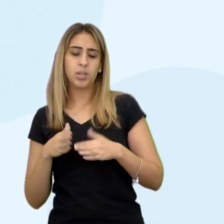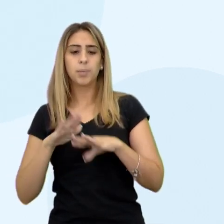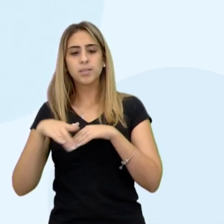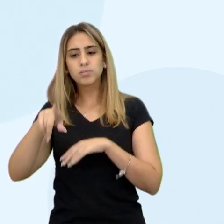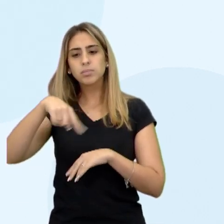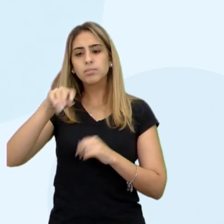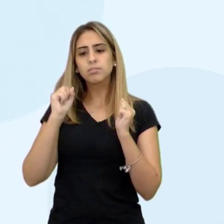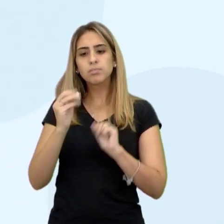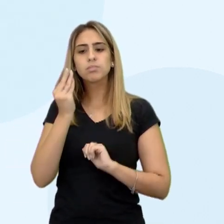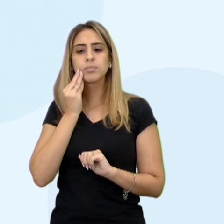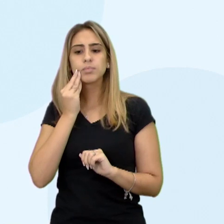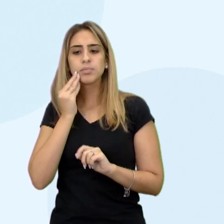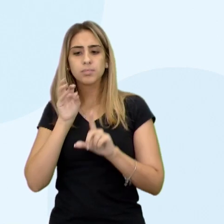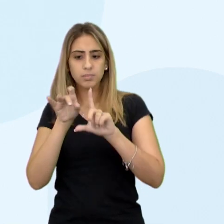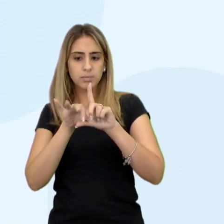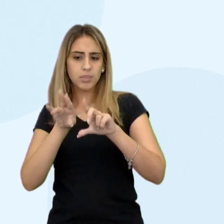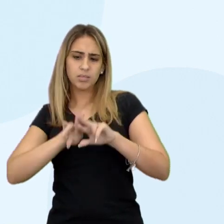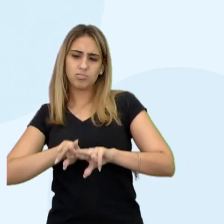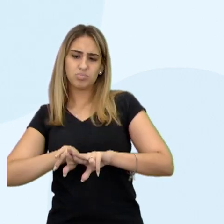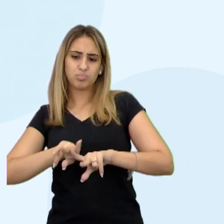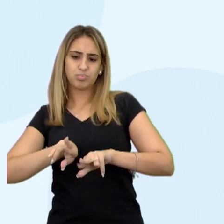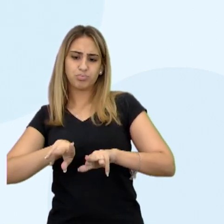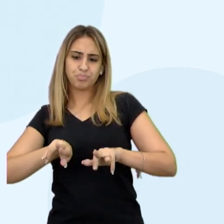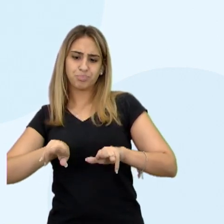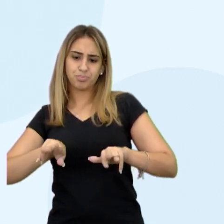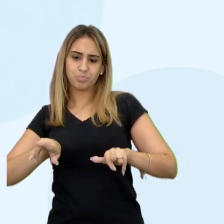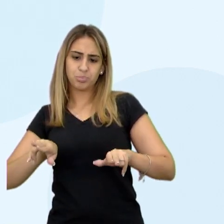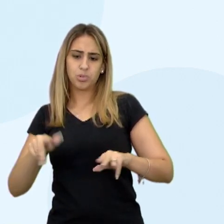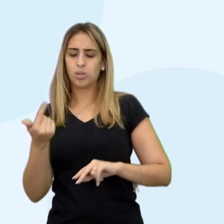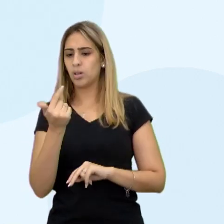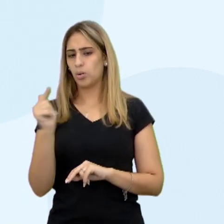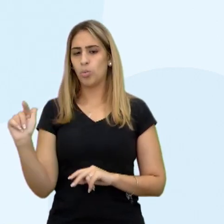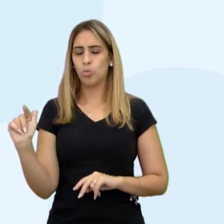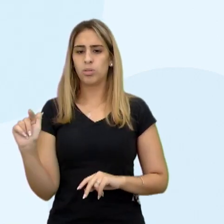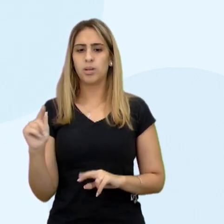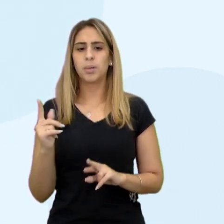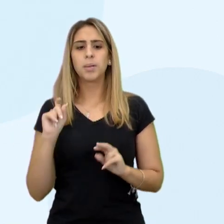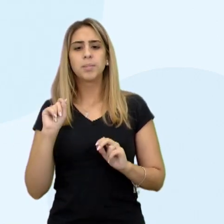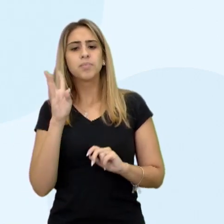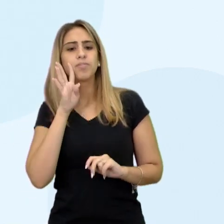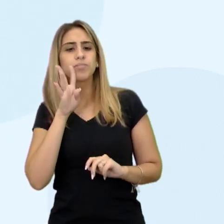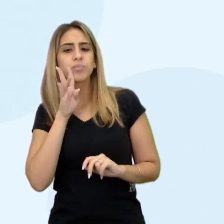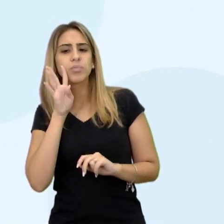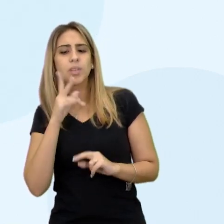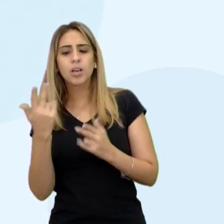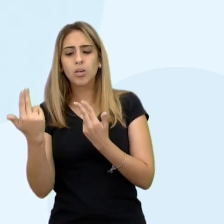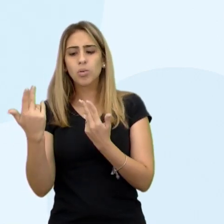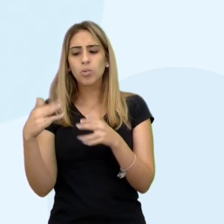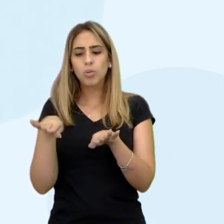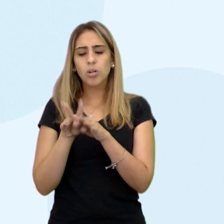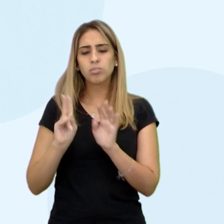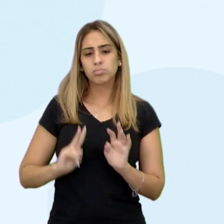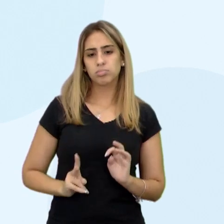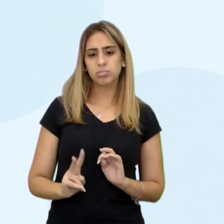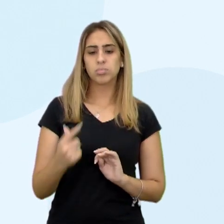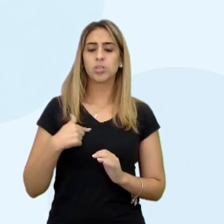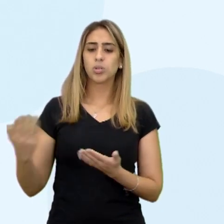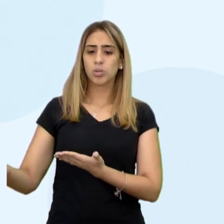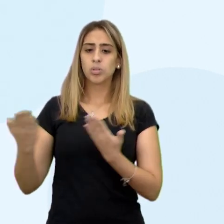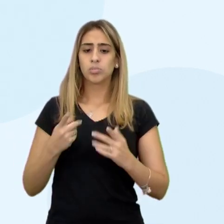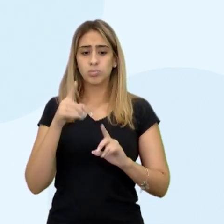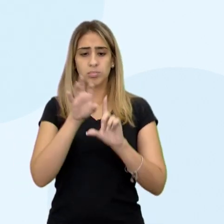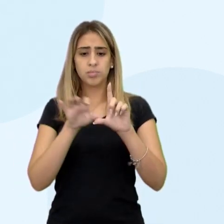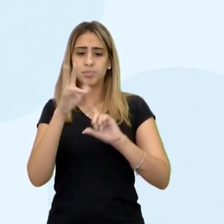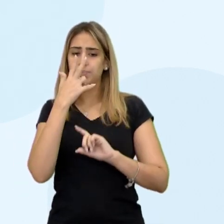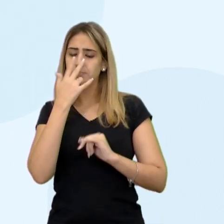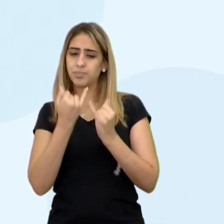podem experimentar imagens bem diversas, tá? Bem diferenciadas uma da outra. Pra não ficar igual, sempre a mesma. Eu trouxe uma imagem parecida